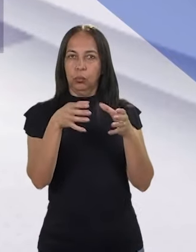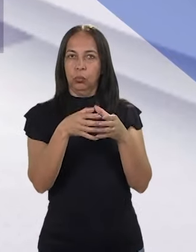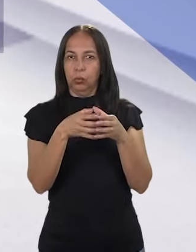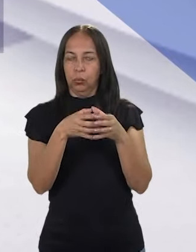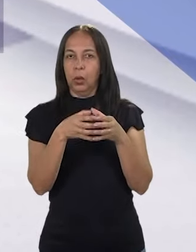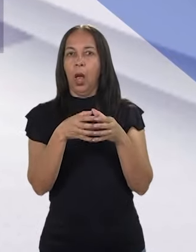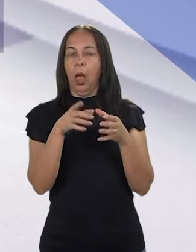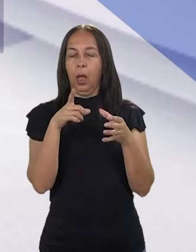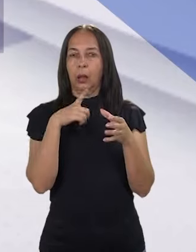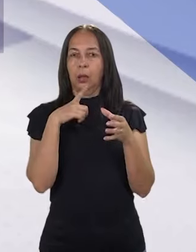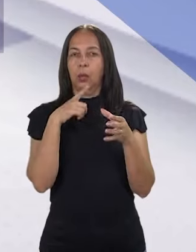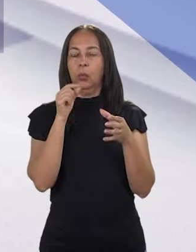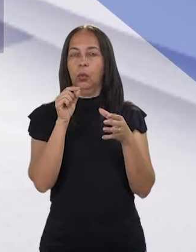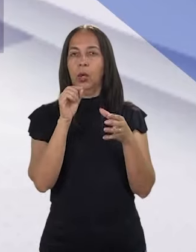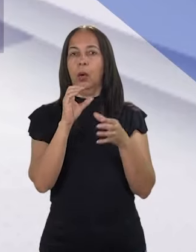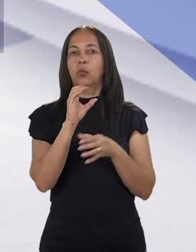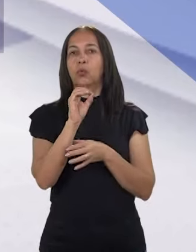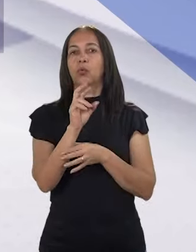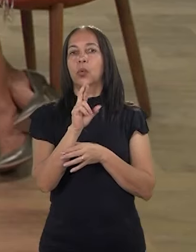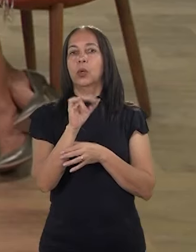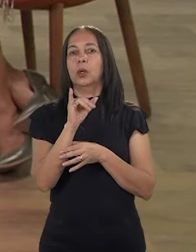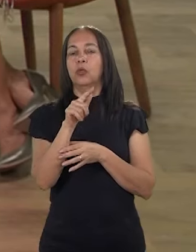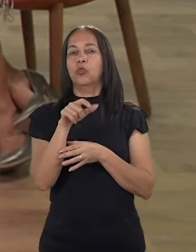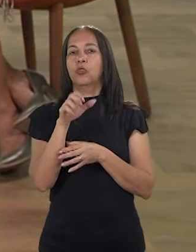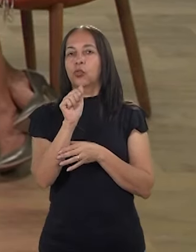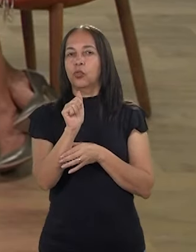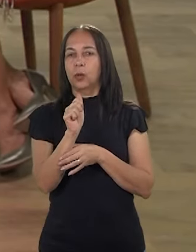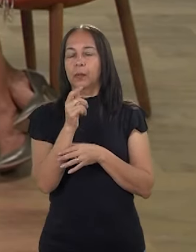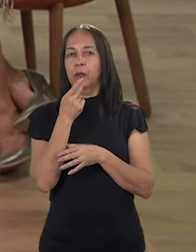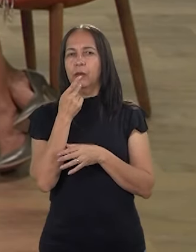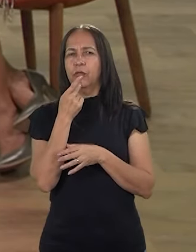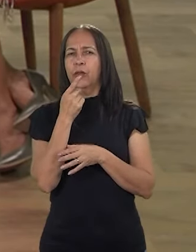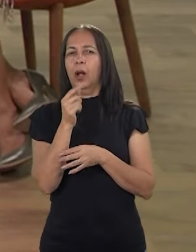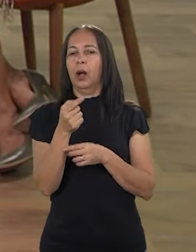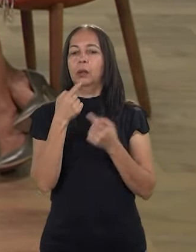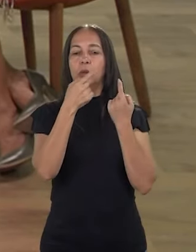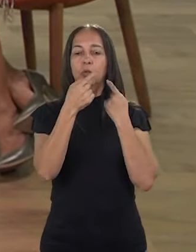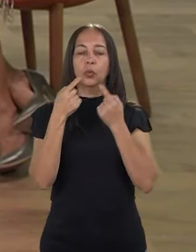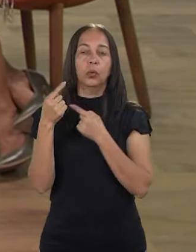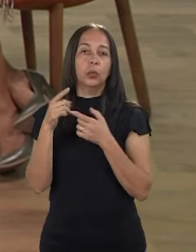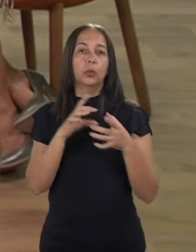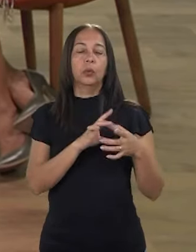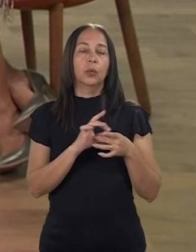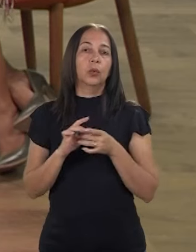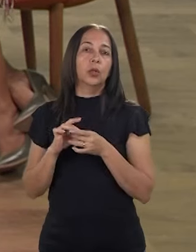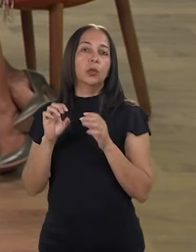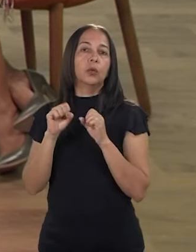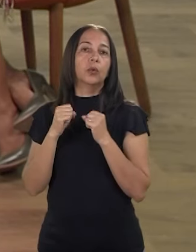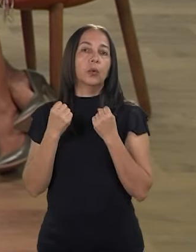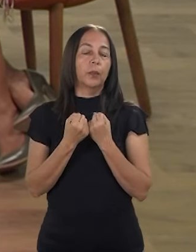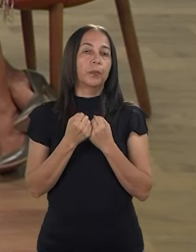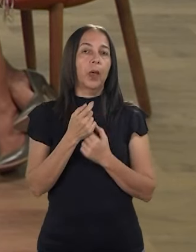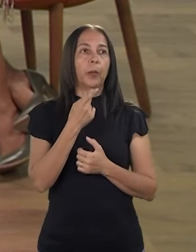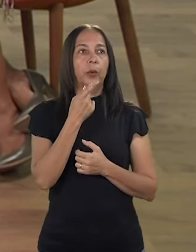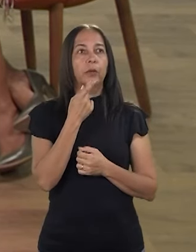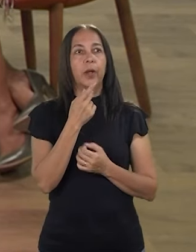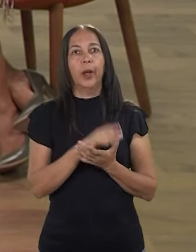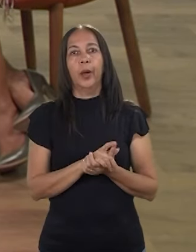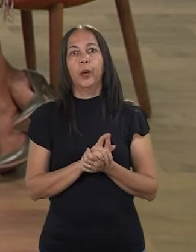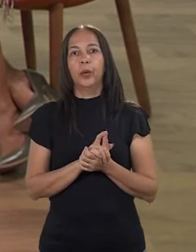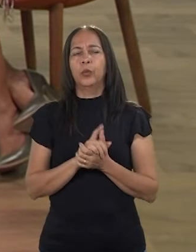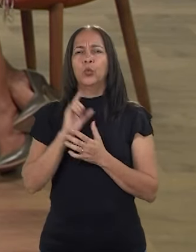é baseado na metodologia dos Oros chais e discute algumas das questões que são muito importante na na nossa sociedade como por